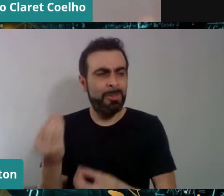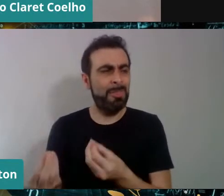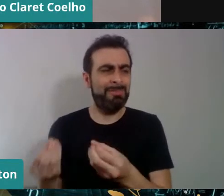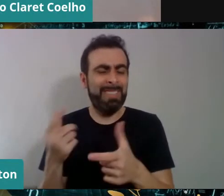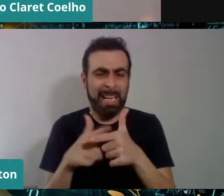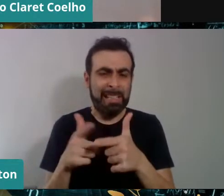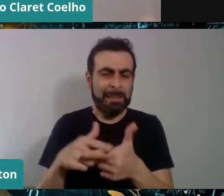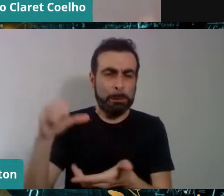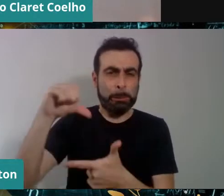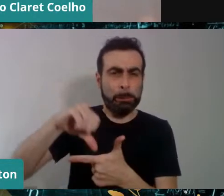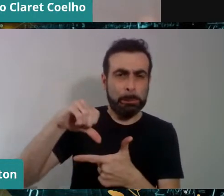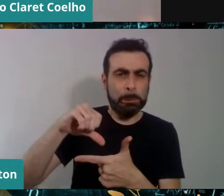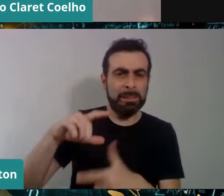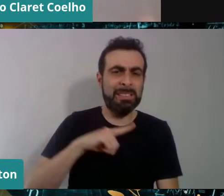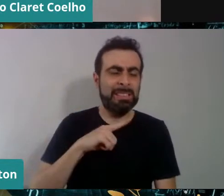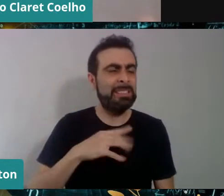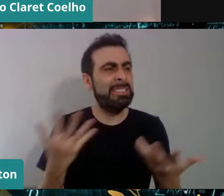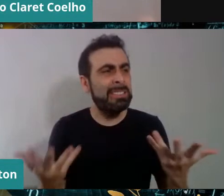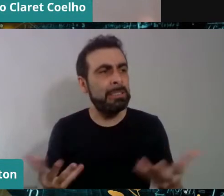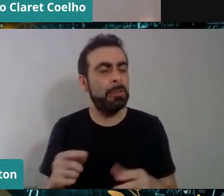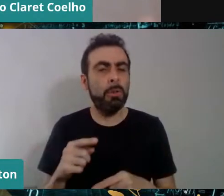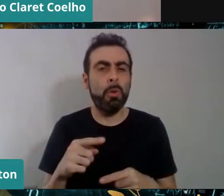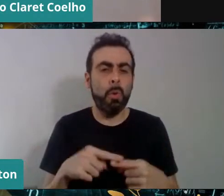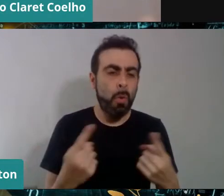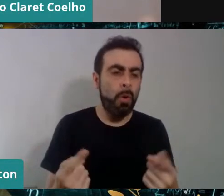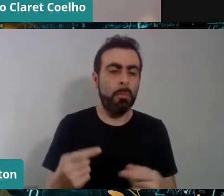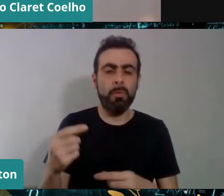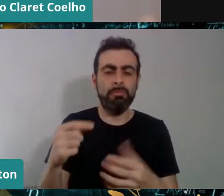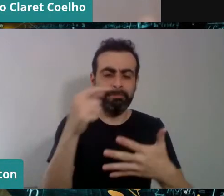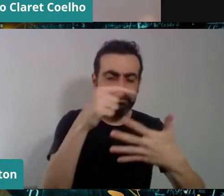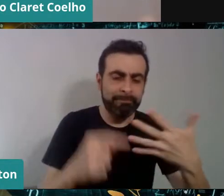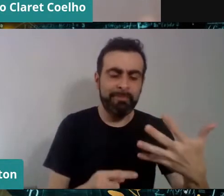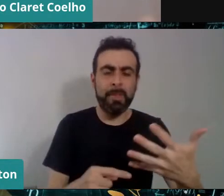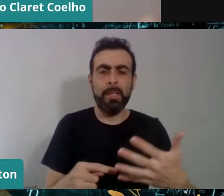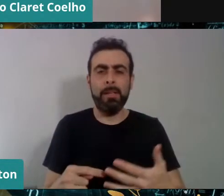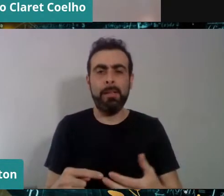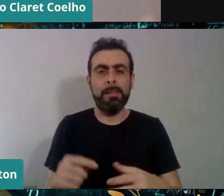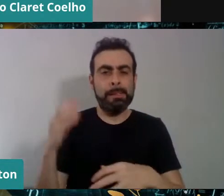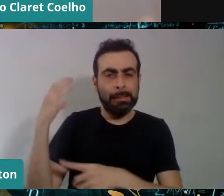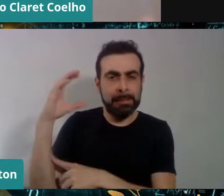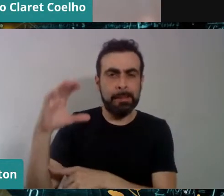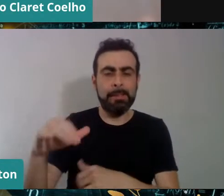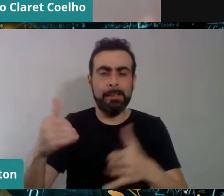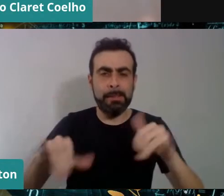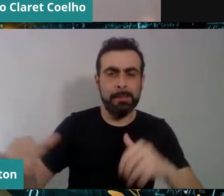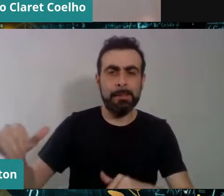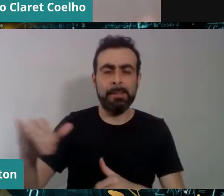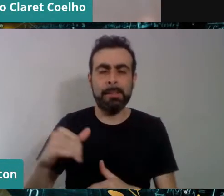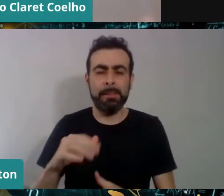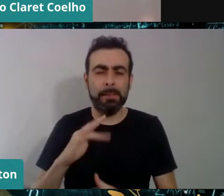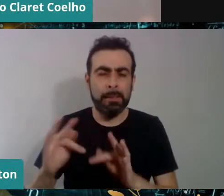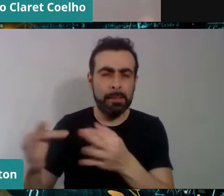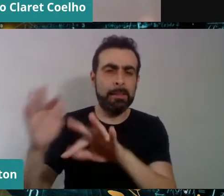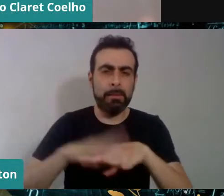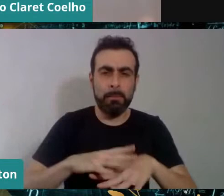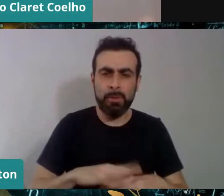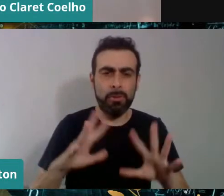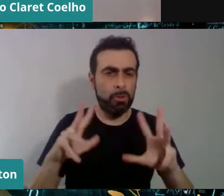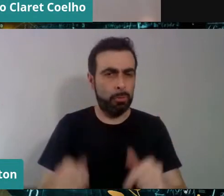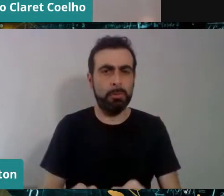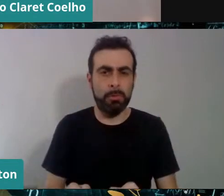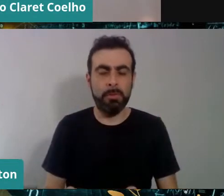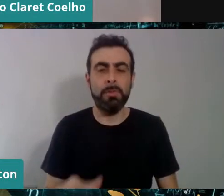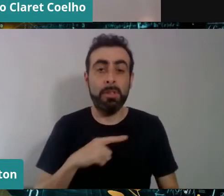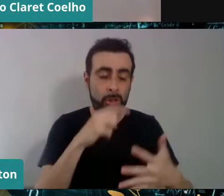No curso de ciência, estudava química, física, matemática, biologia, essas quatro, pegava todo o curso de ciência, né?